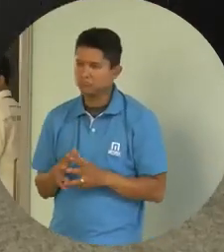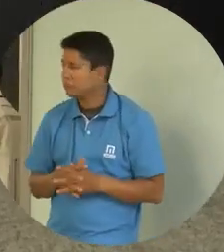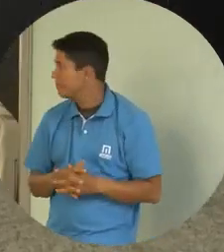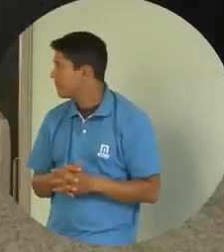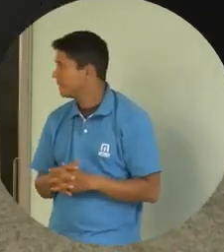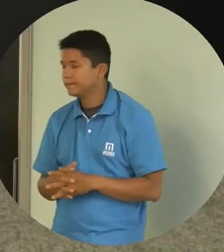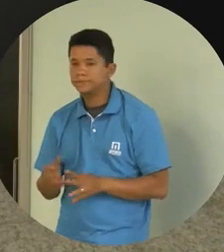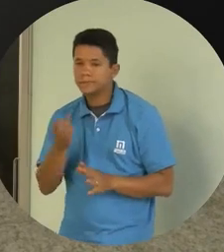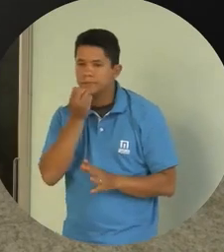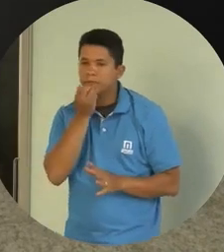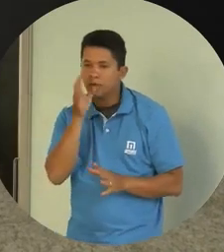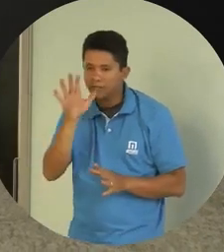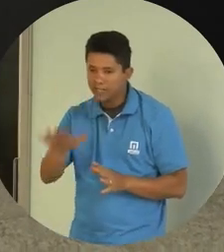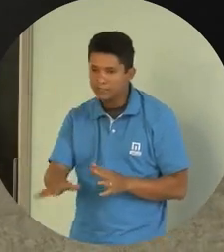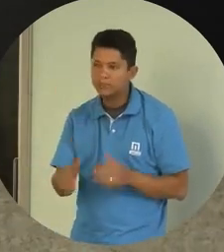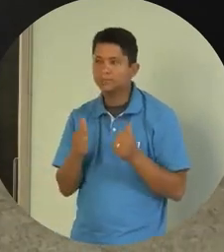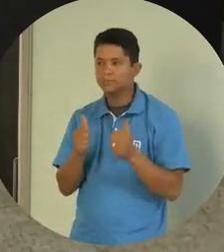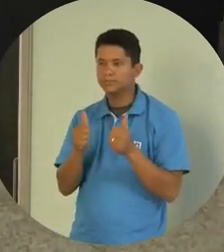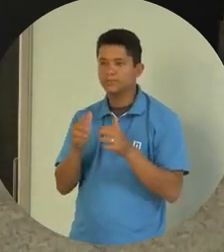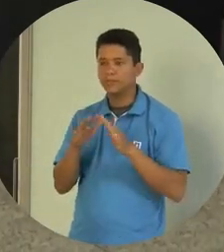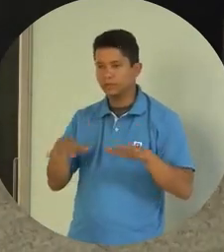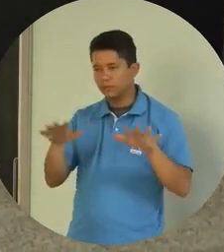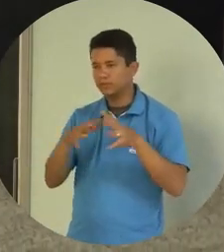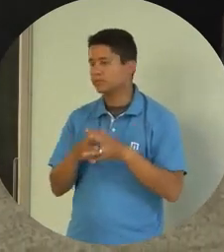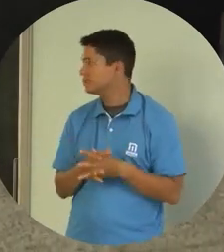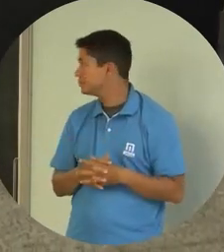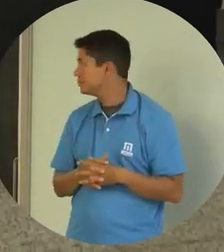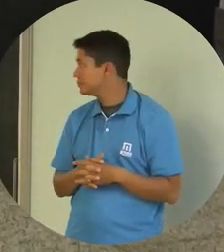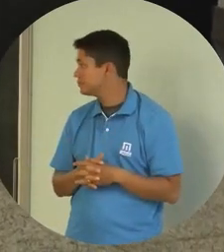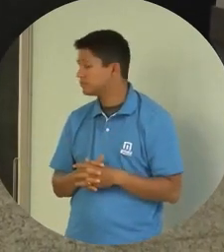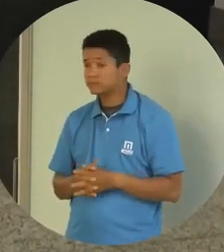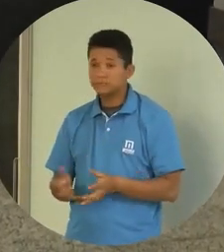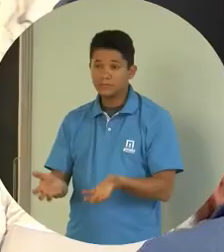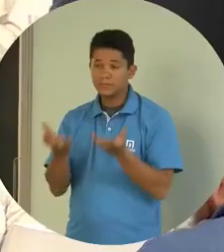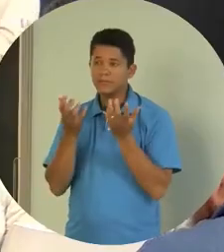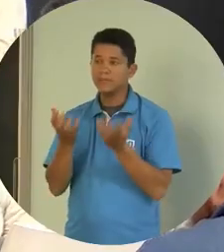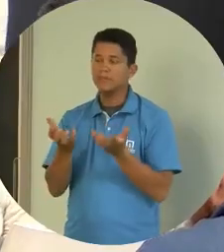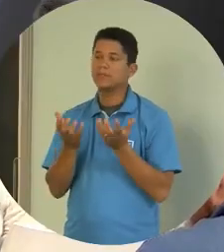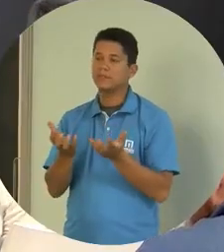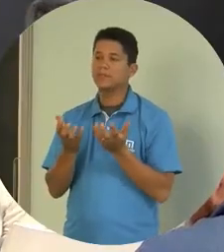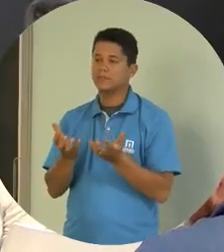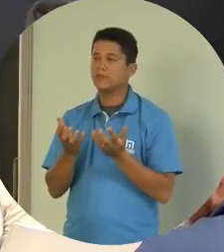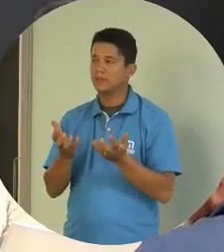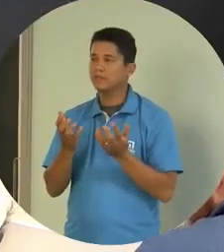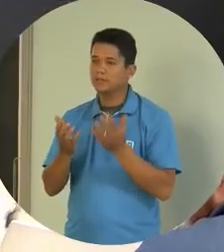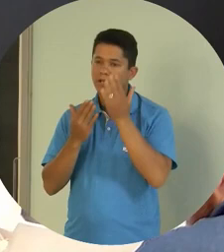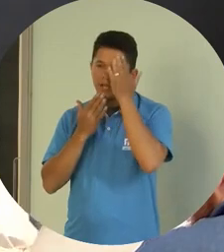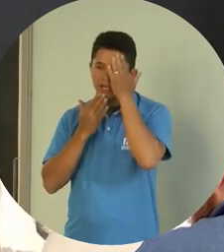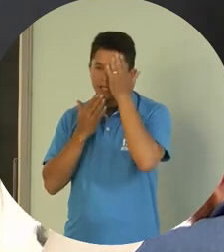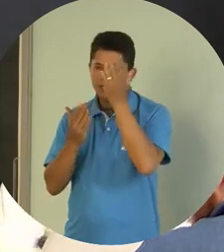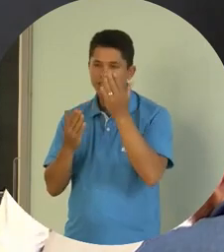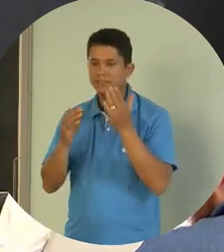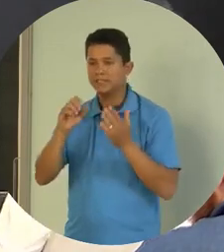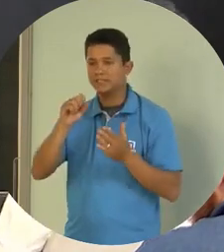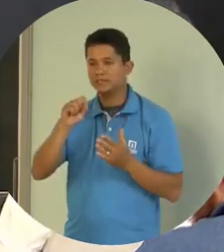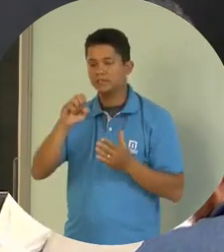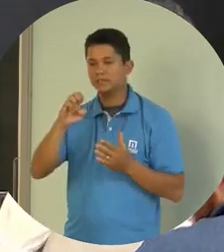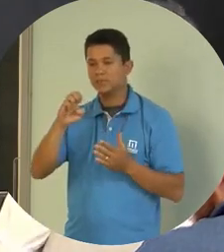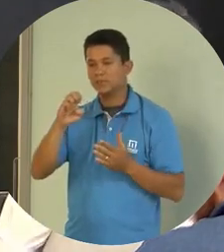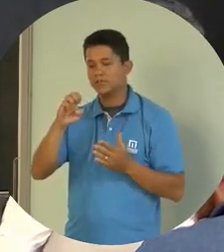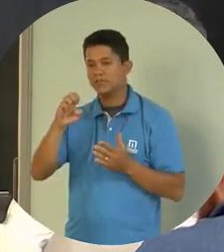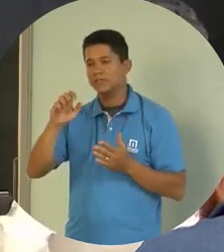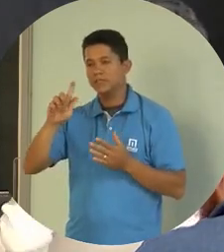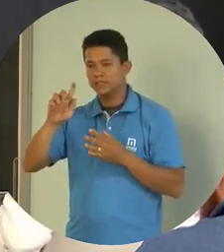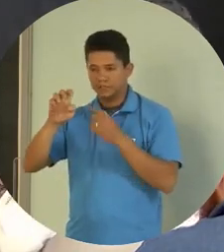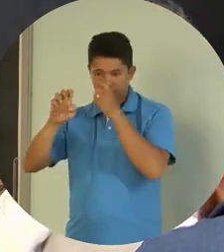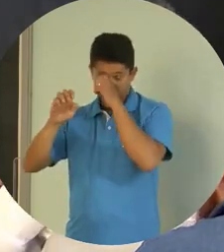Bom, boa tarde a todos. Quero agradecer a Suegel e a